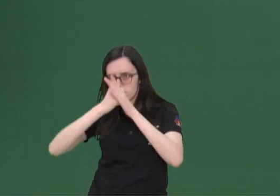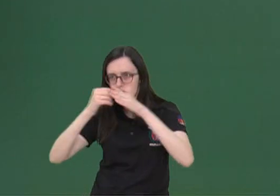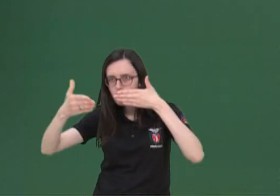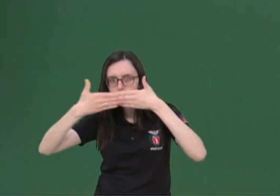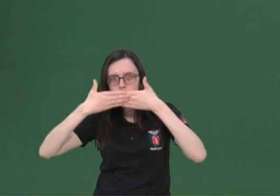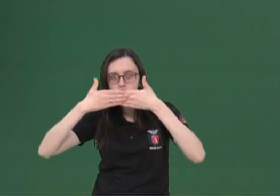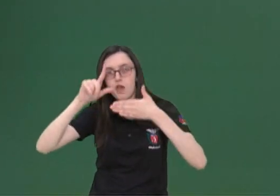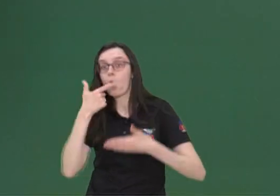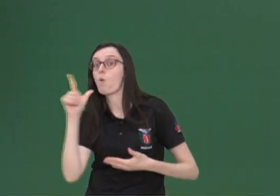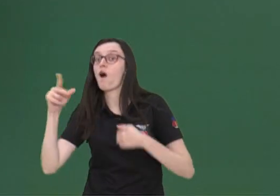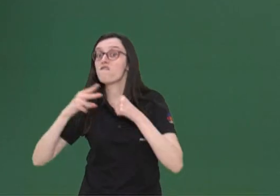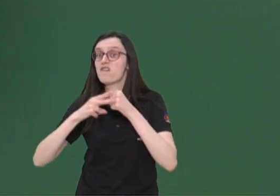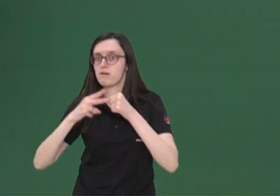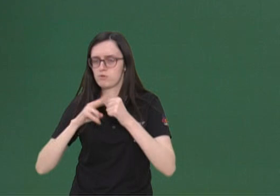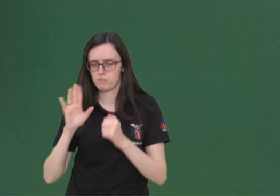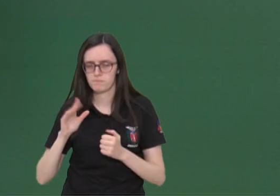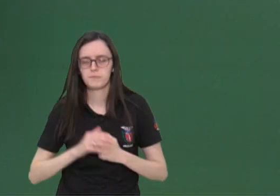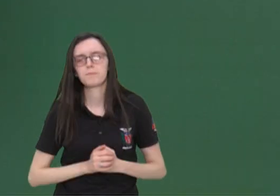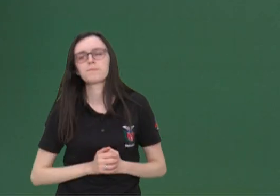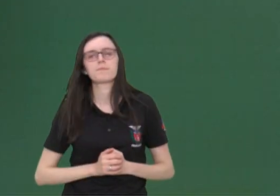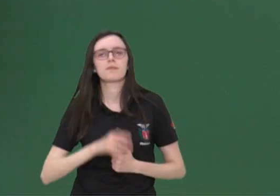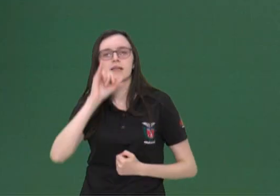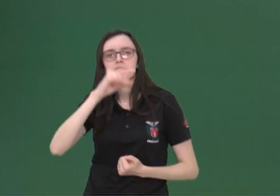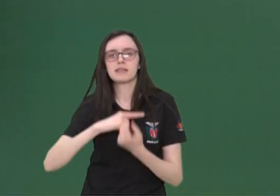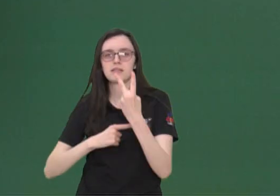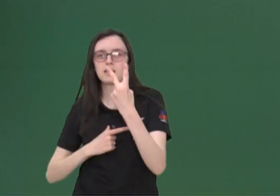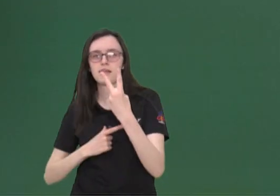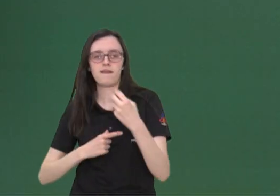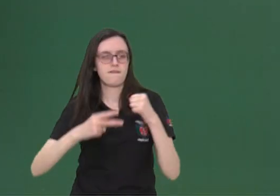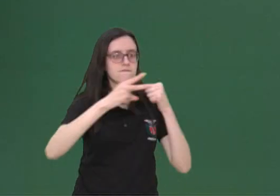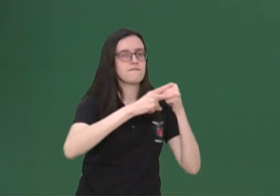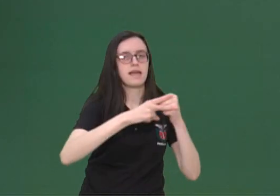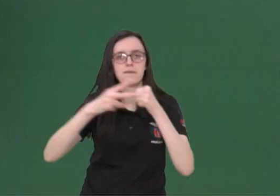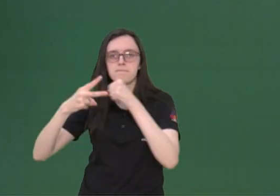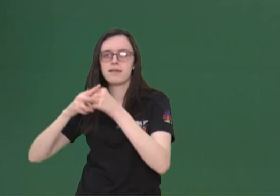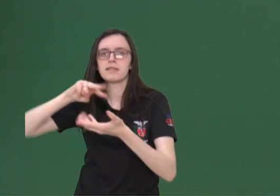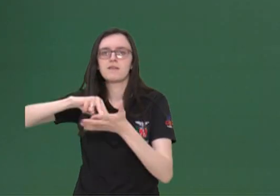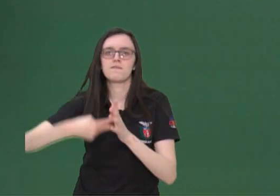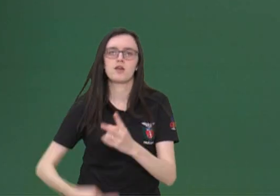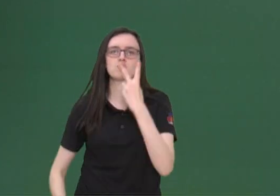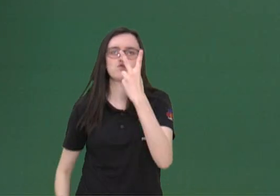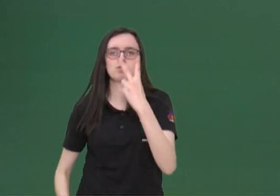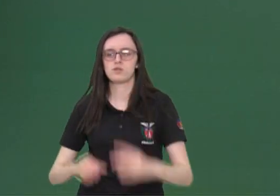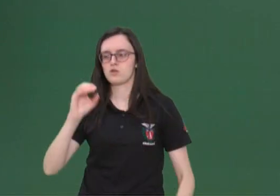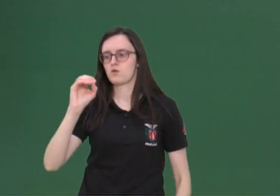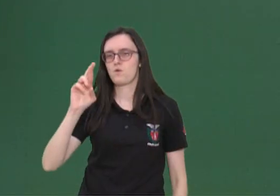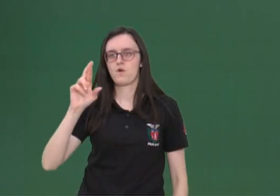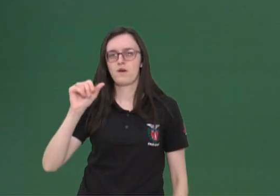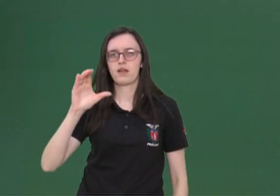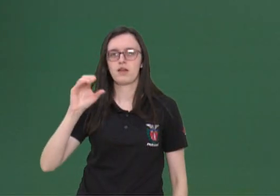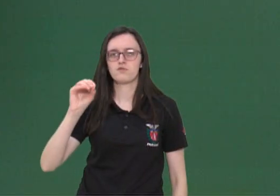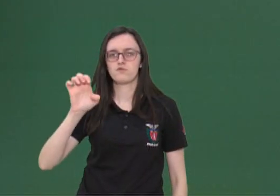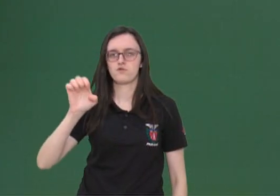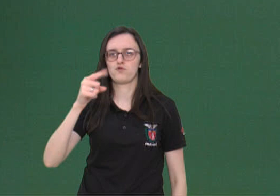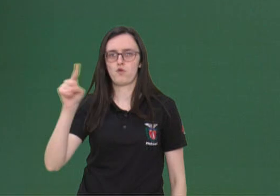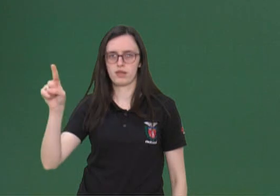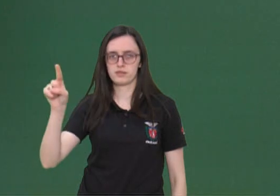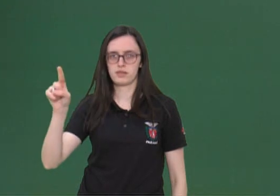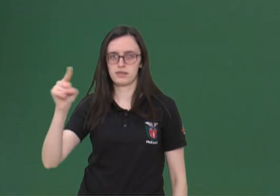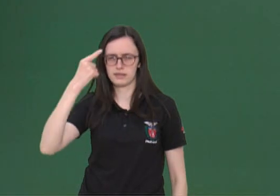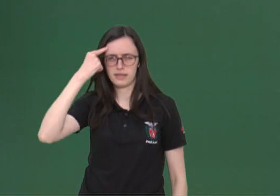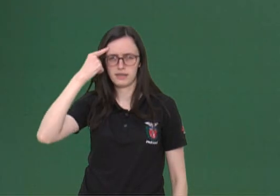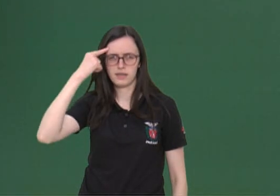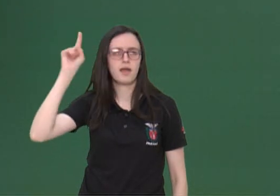ok? Então, se eu tenho 2 verbos, eu tenho 2 orações, certo? Então, a